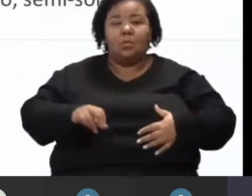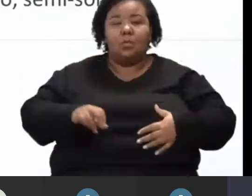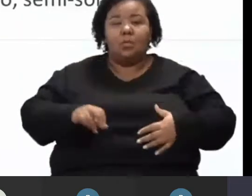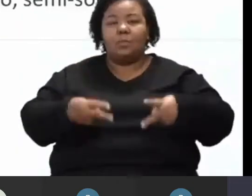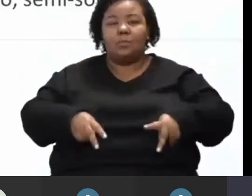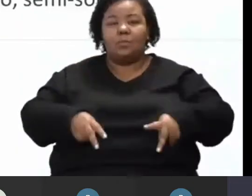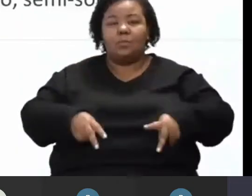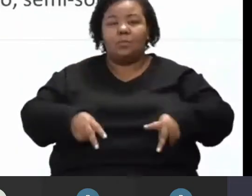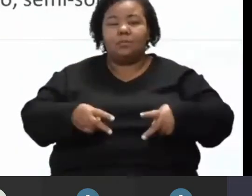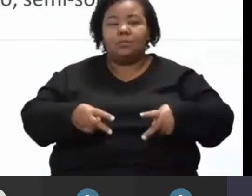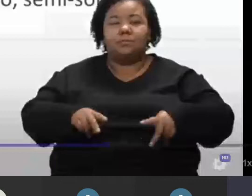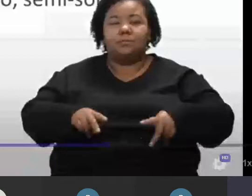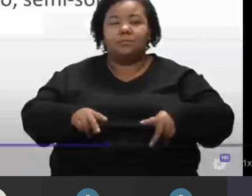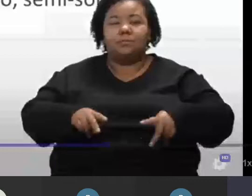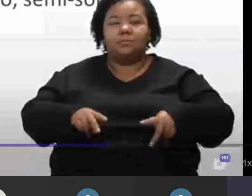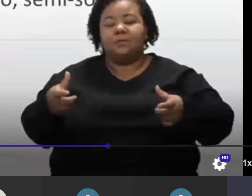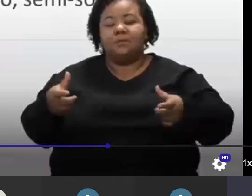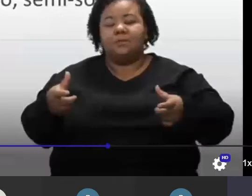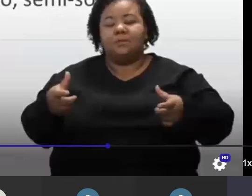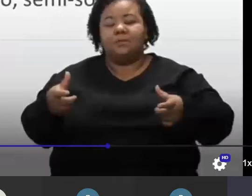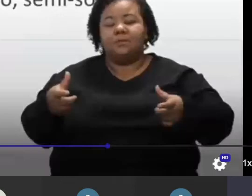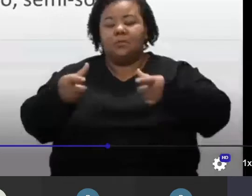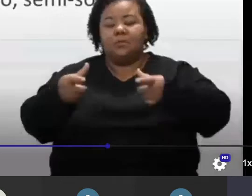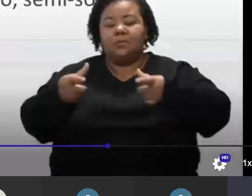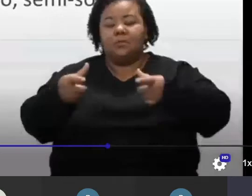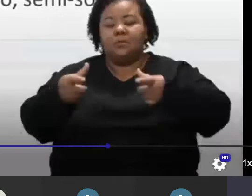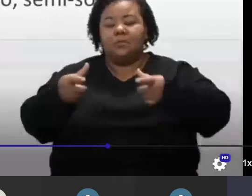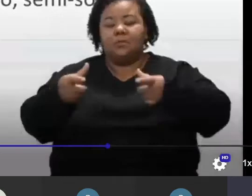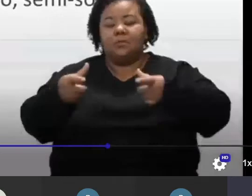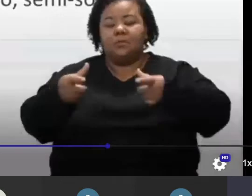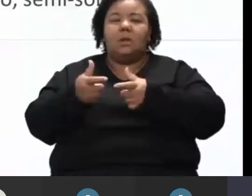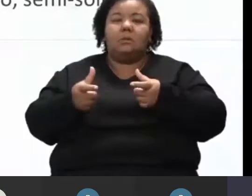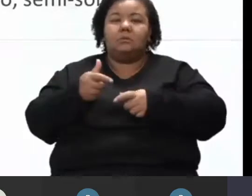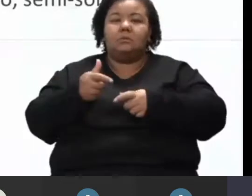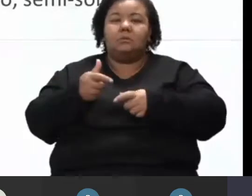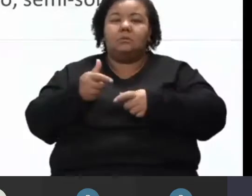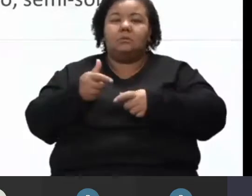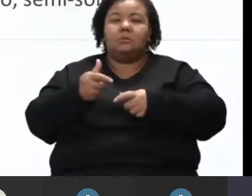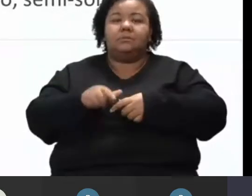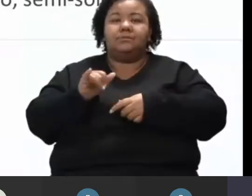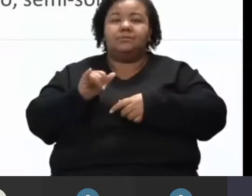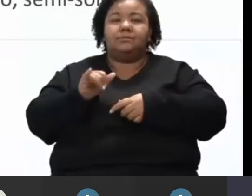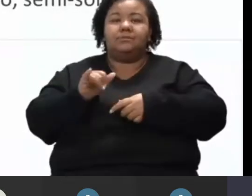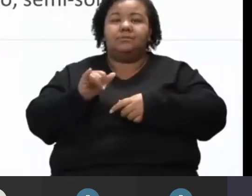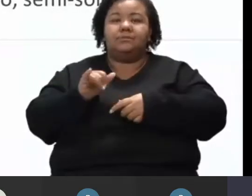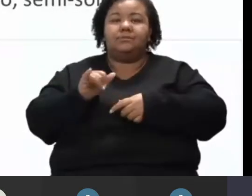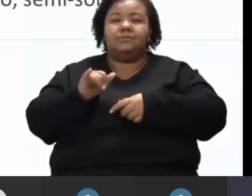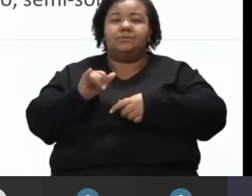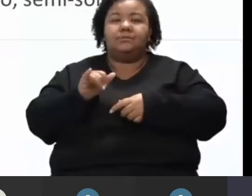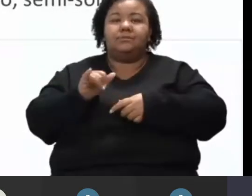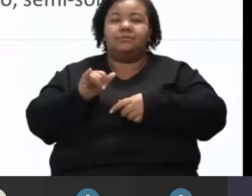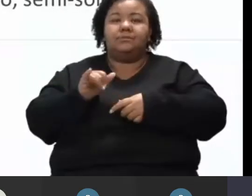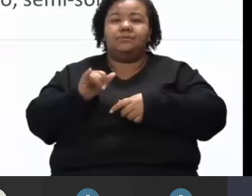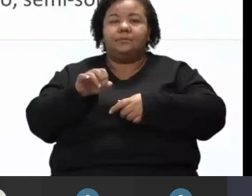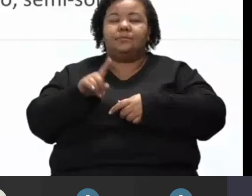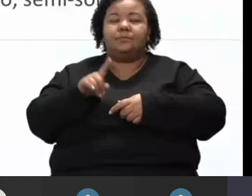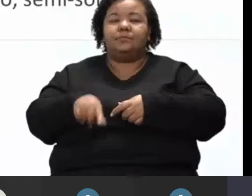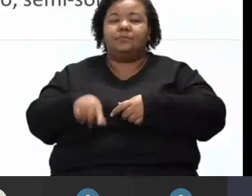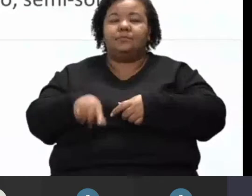meio de cultura, ele é um crescimento desse micro-organismo in vitro. Ele vai propiciar o crescimento